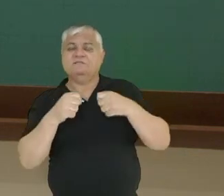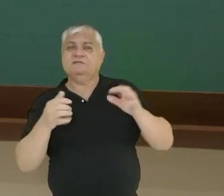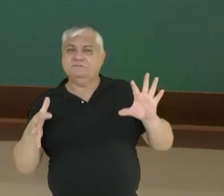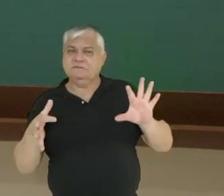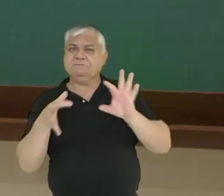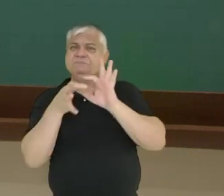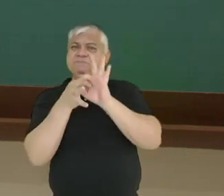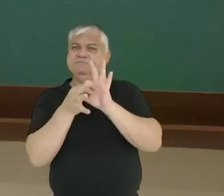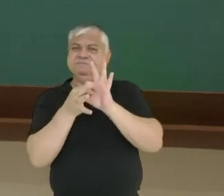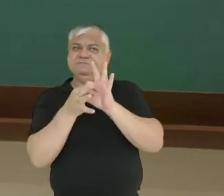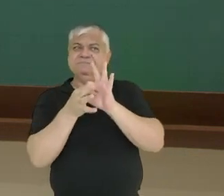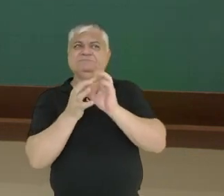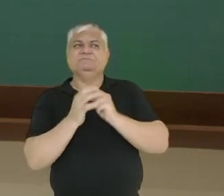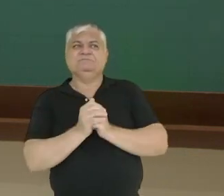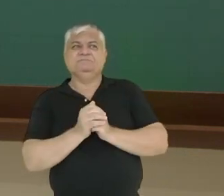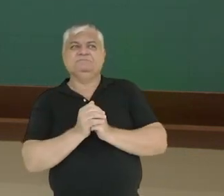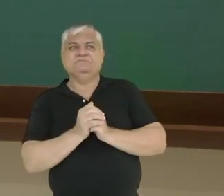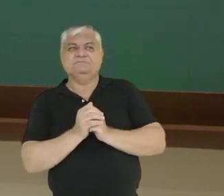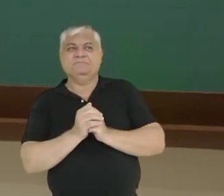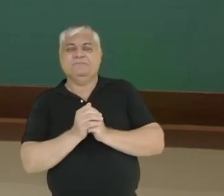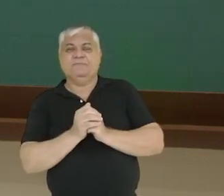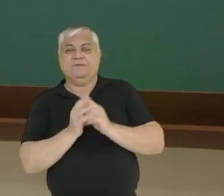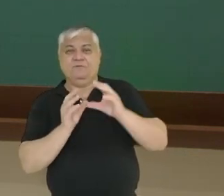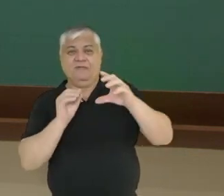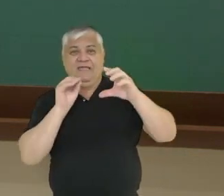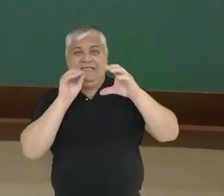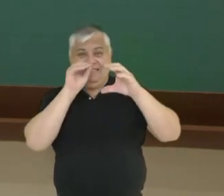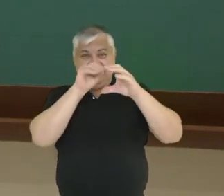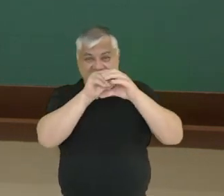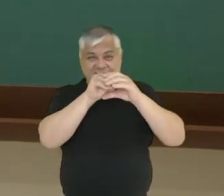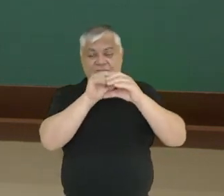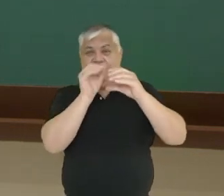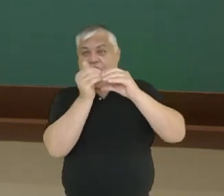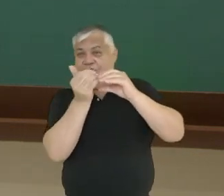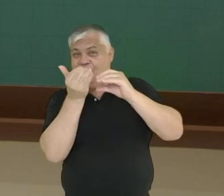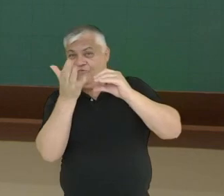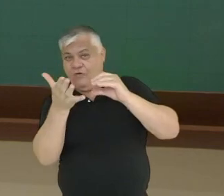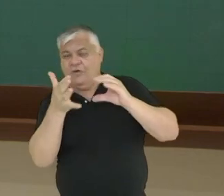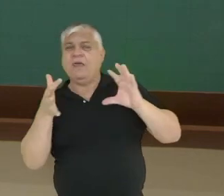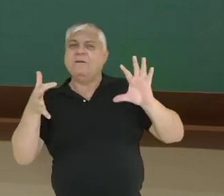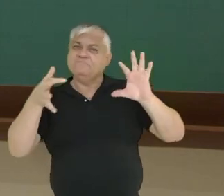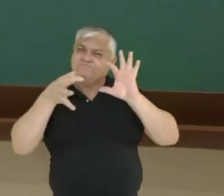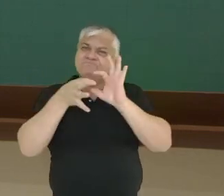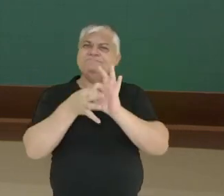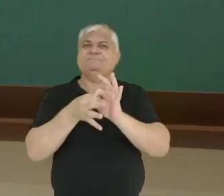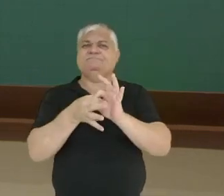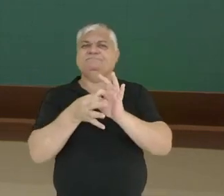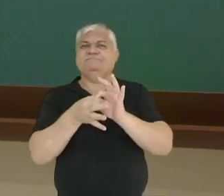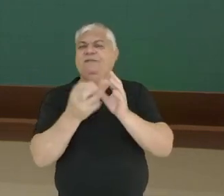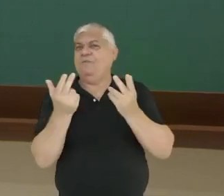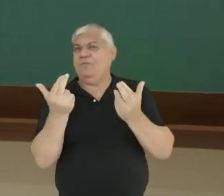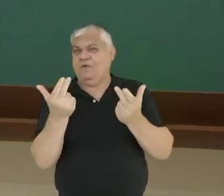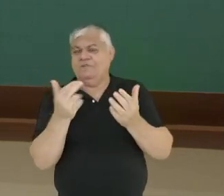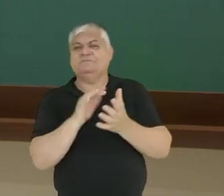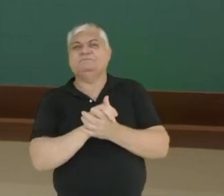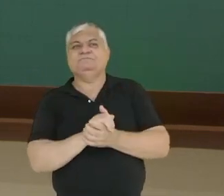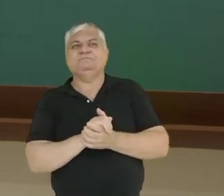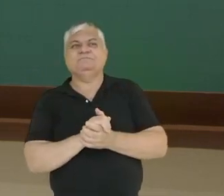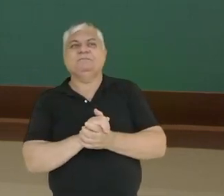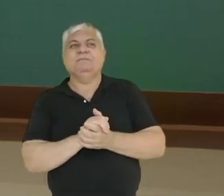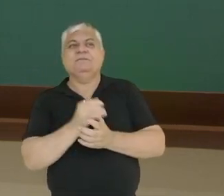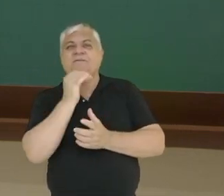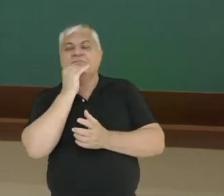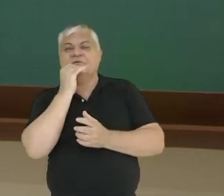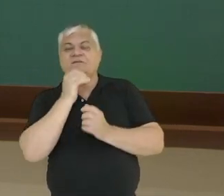ou seja, um ângulo interno e externo, eles são correspondentes nos polígonos. A